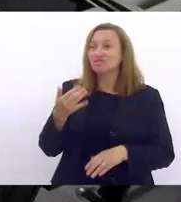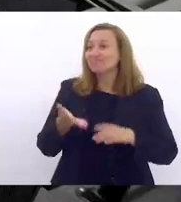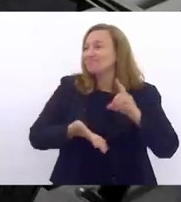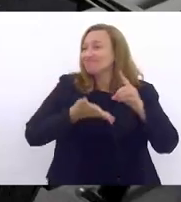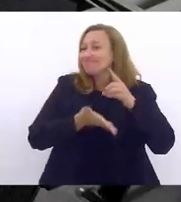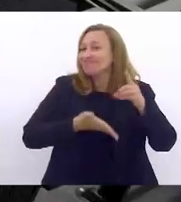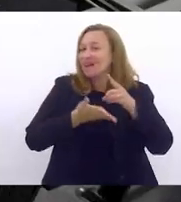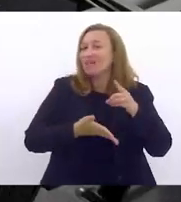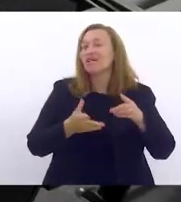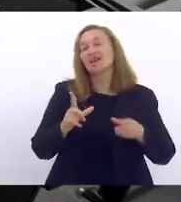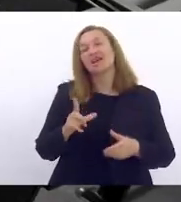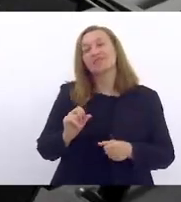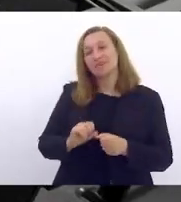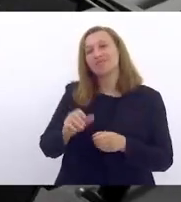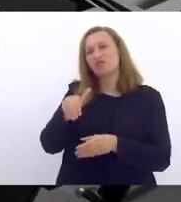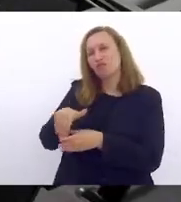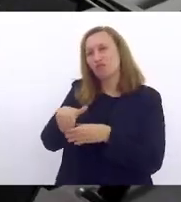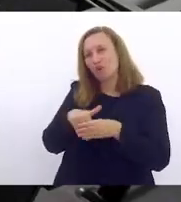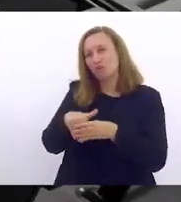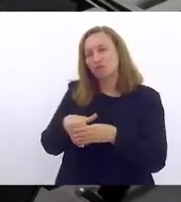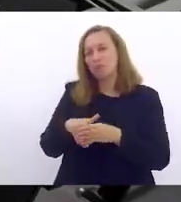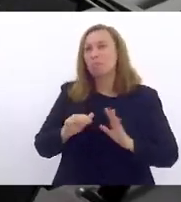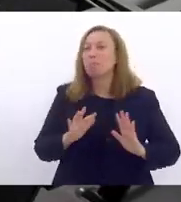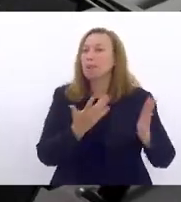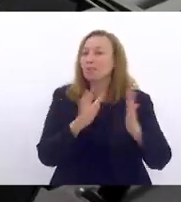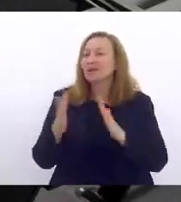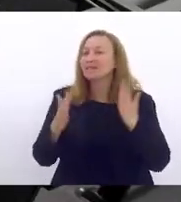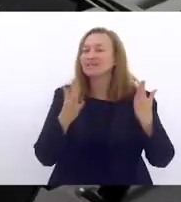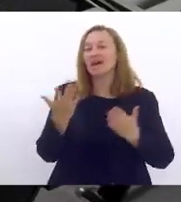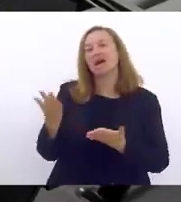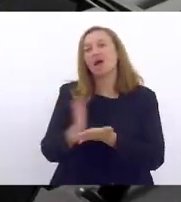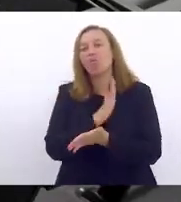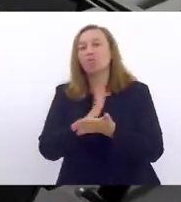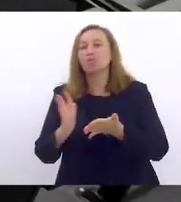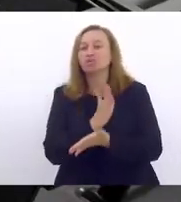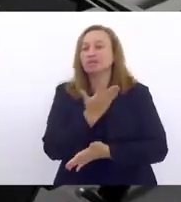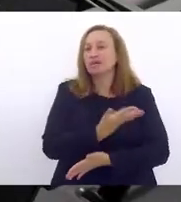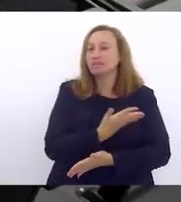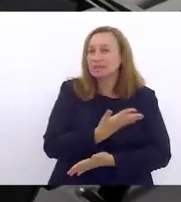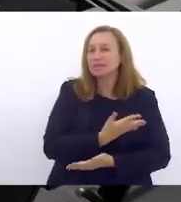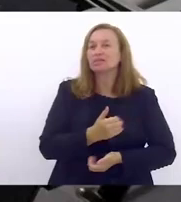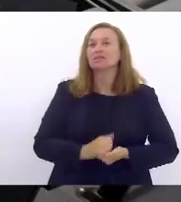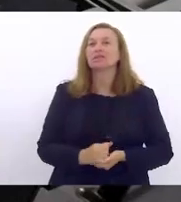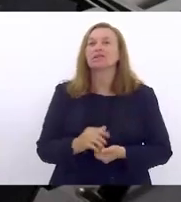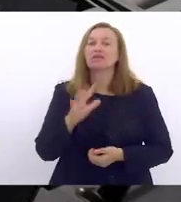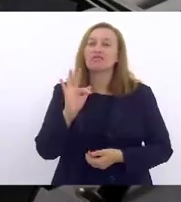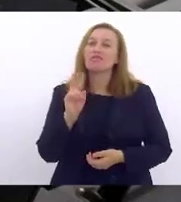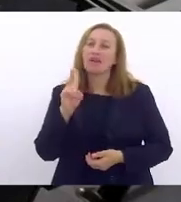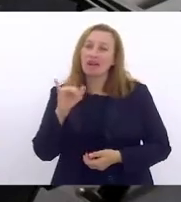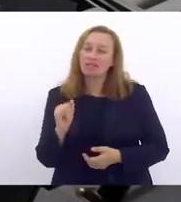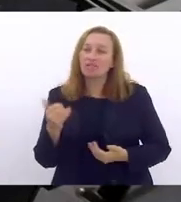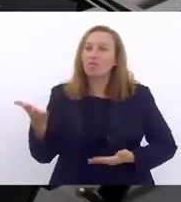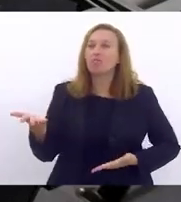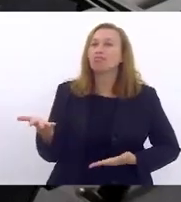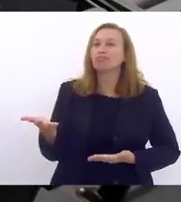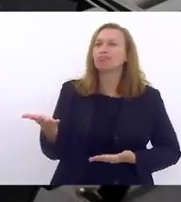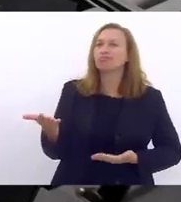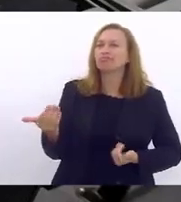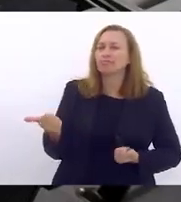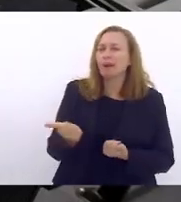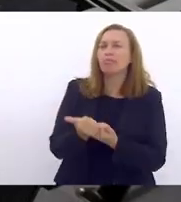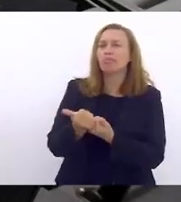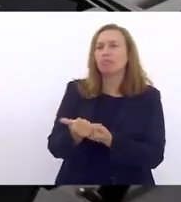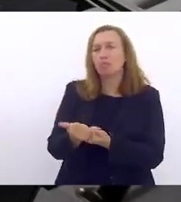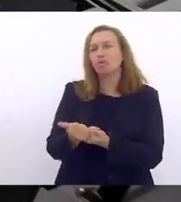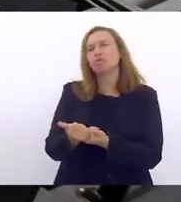alguns botões, tá, para saudar alguns parceiros da associação. Então, eu queria te saudar, Flávia, como um parceiro da Associação de Doulas do Estado do Rio